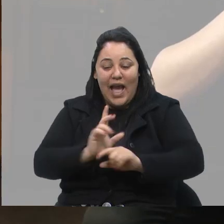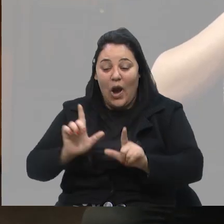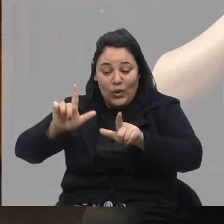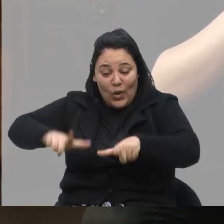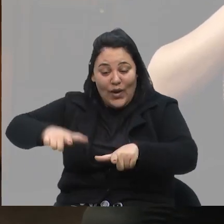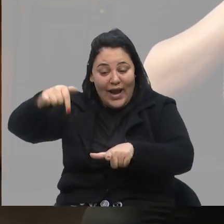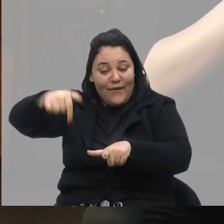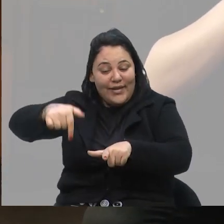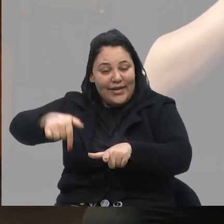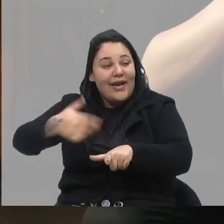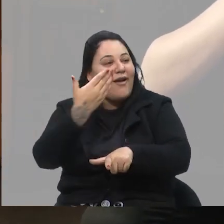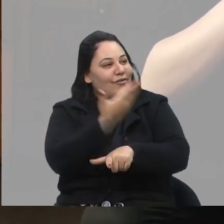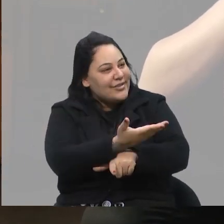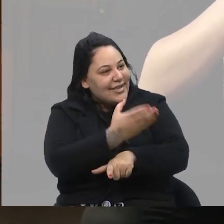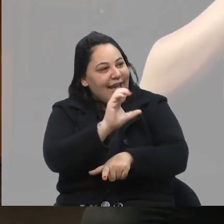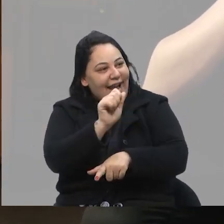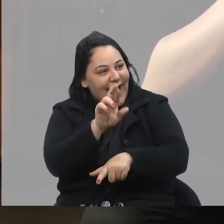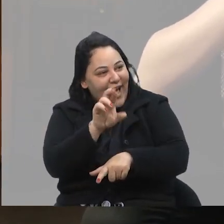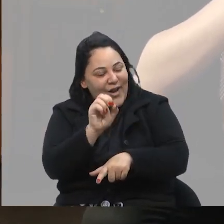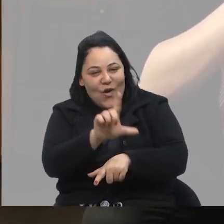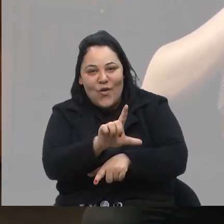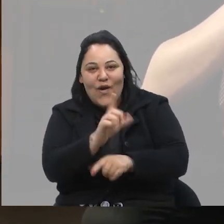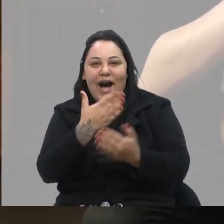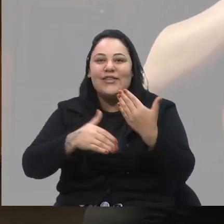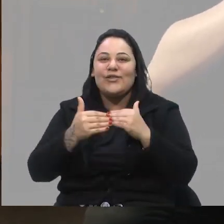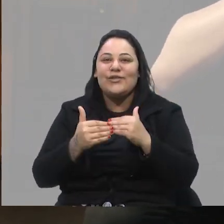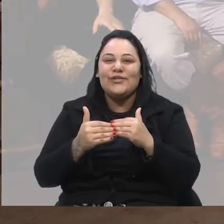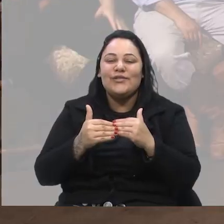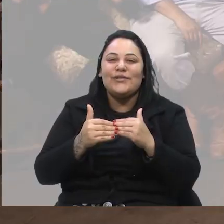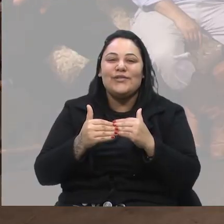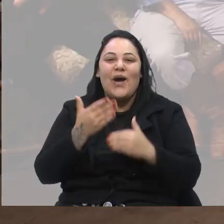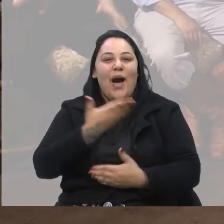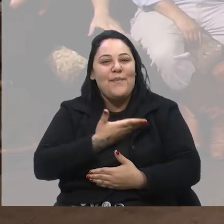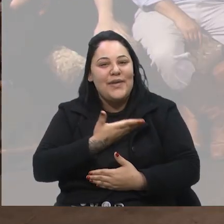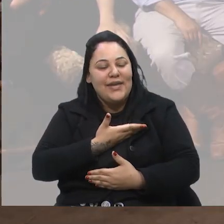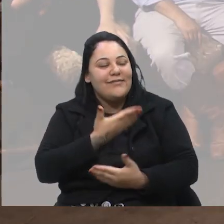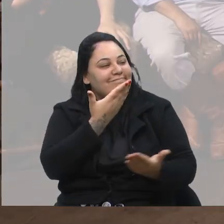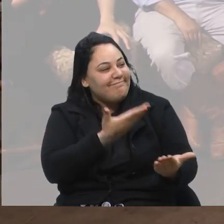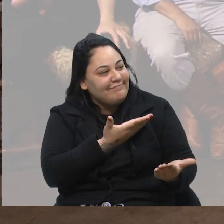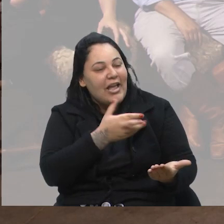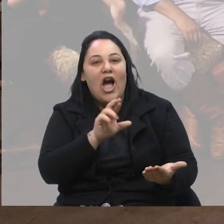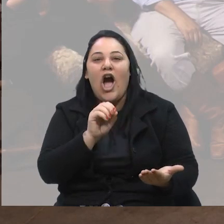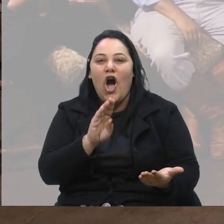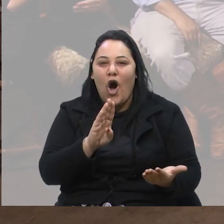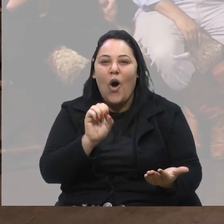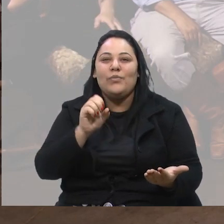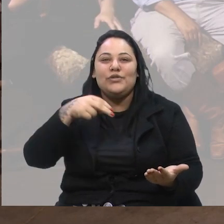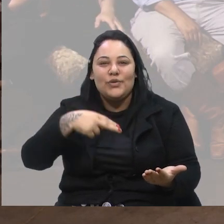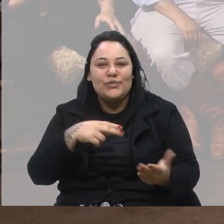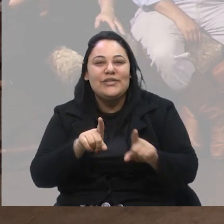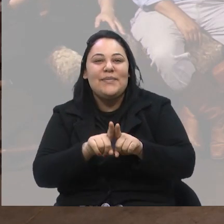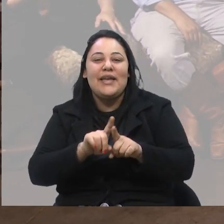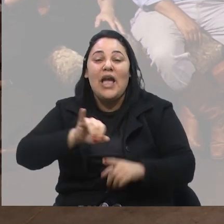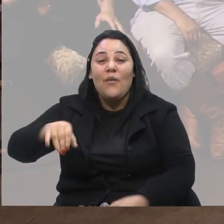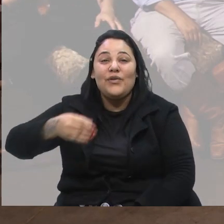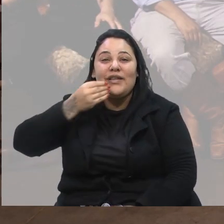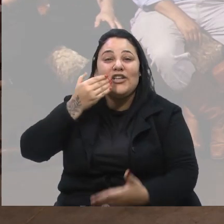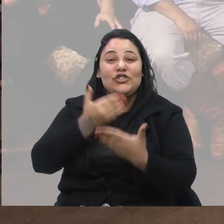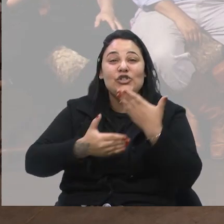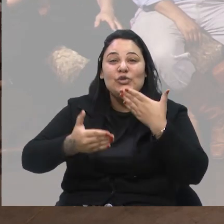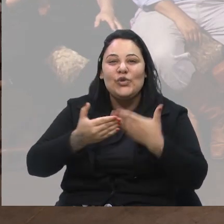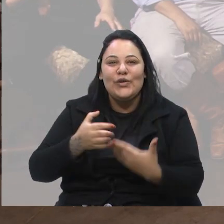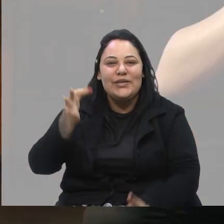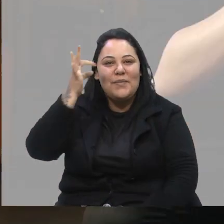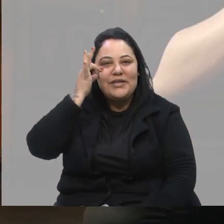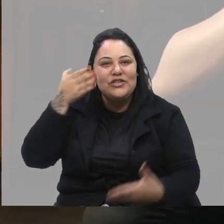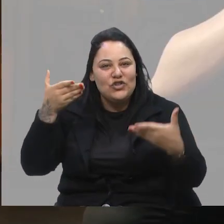Piardes, a ti, Carol, aos meus amigos, né, de música, ao Robson e pela oportunidade de todos nós poder estar